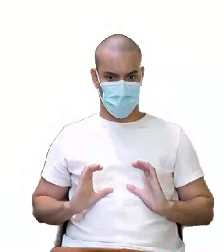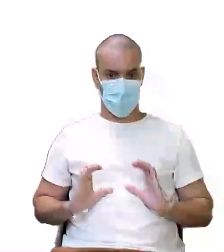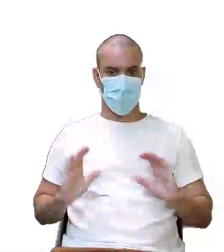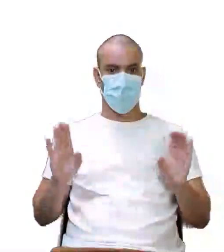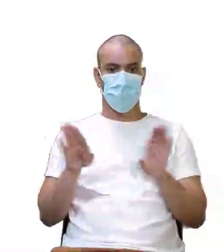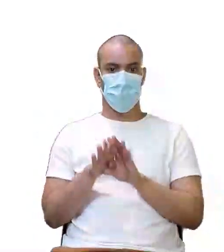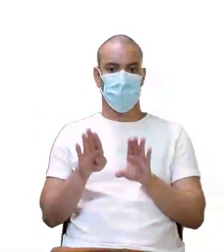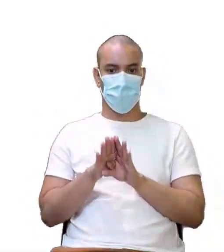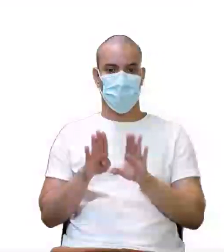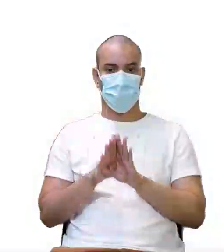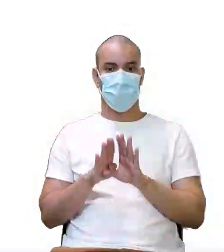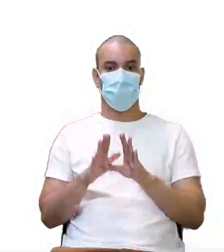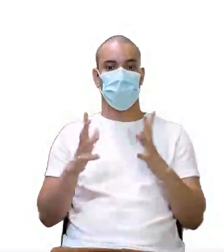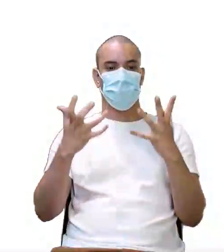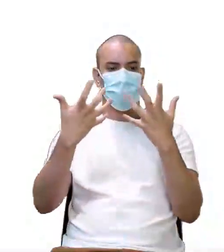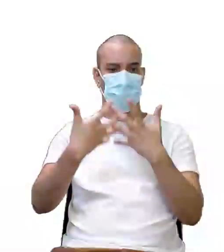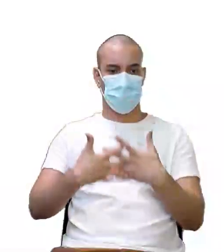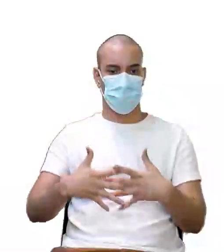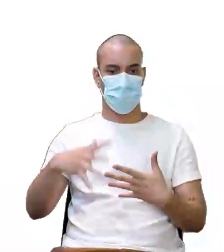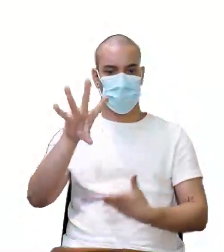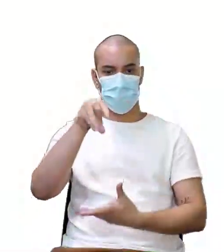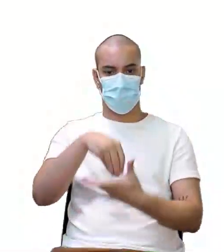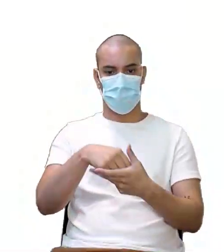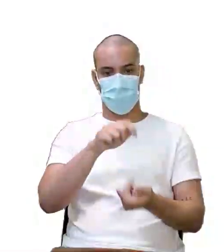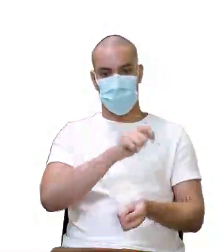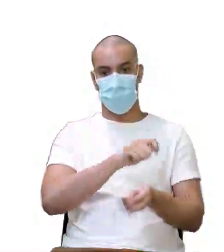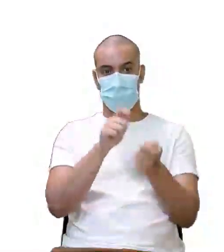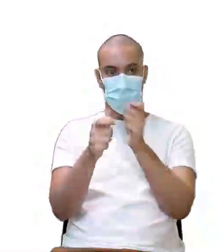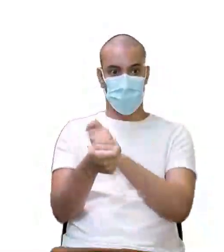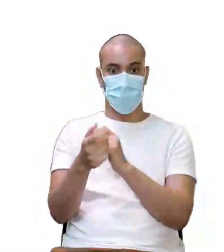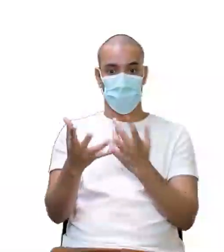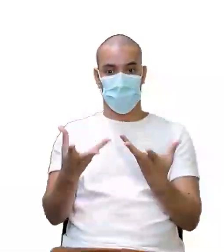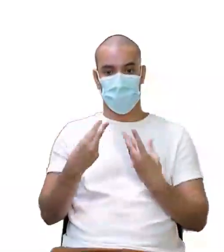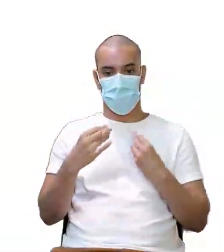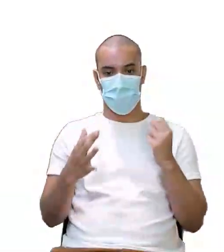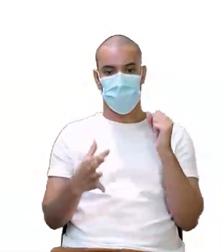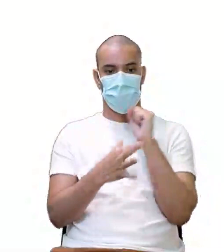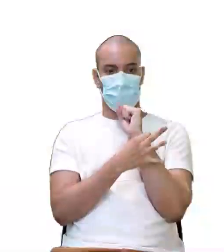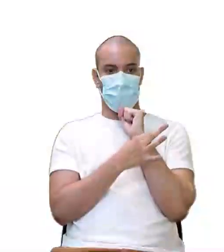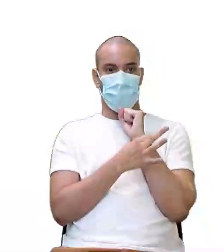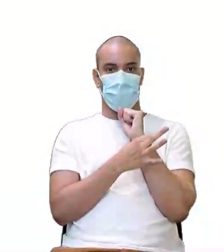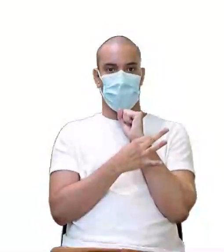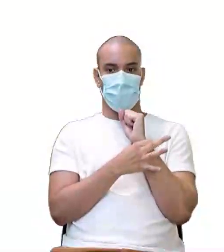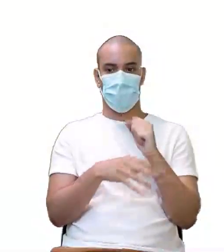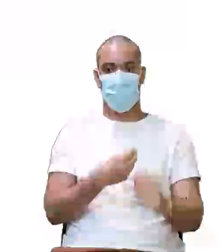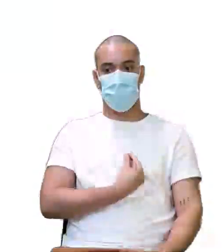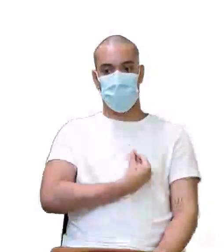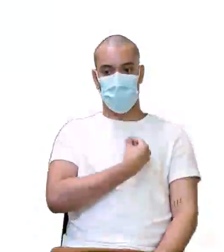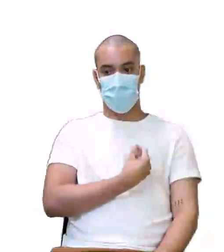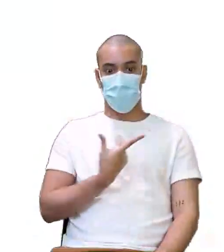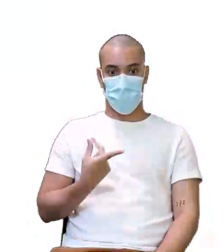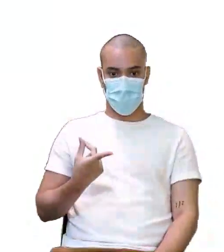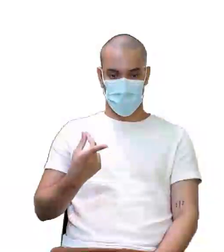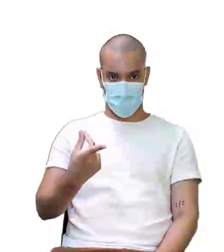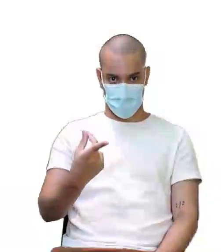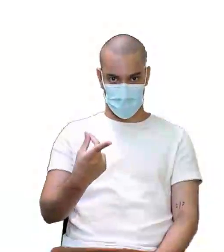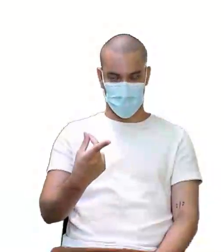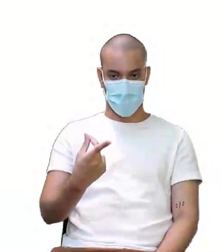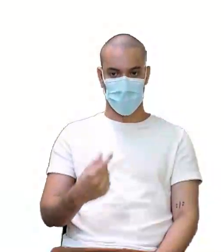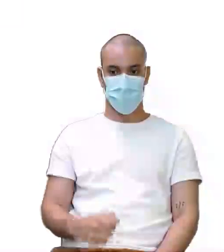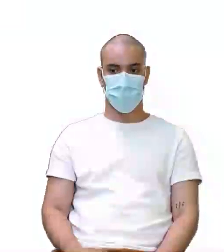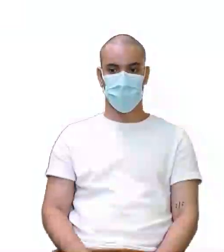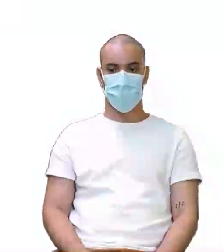comportamento e os mecanismos adaptativos que garantem a sua sobrevivência,